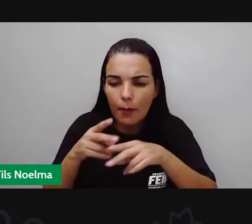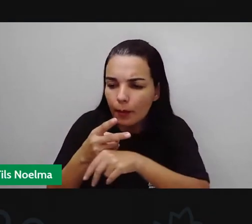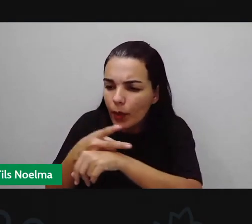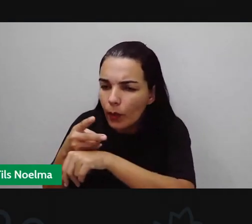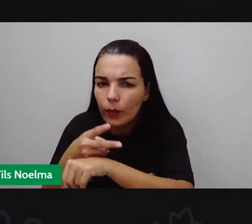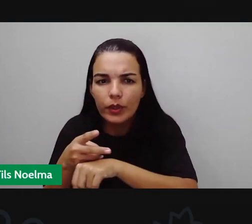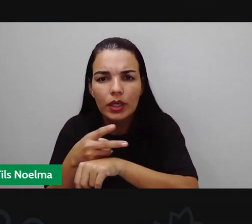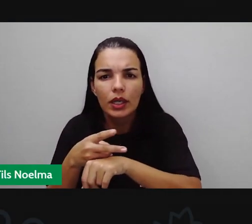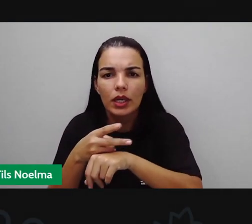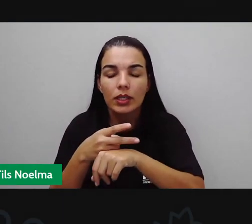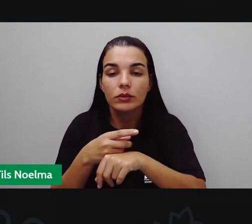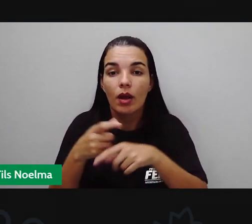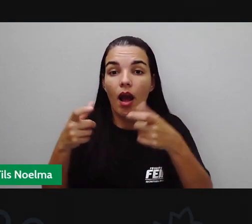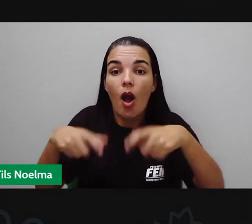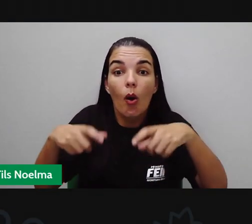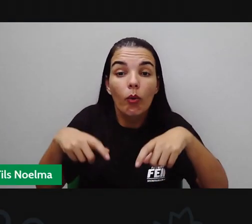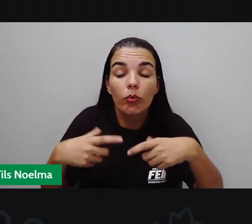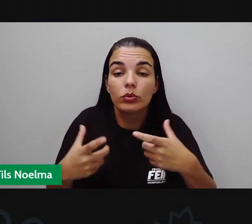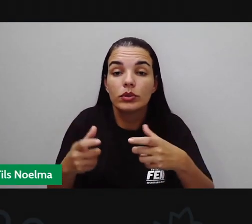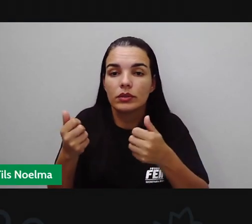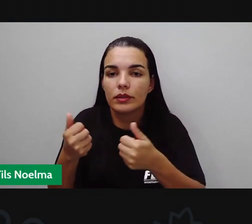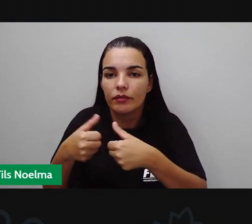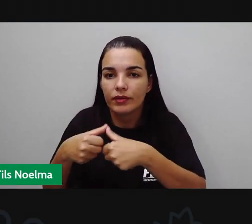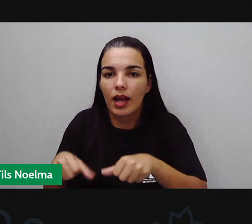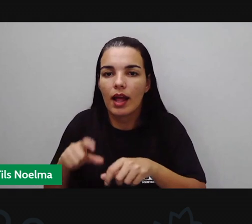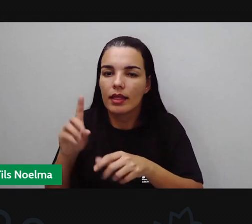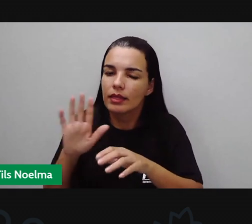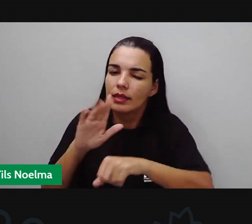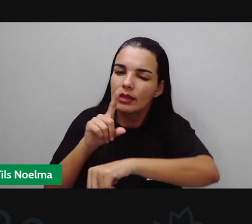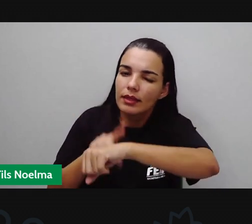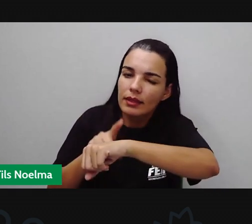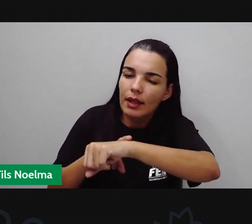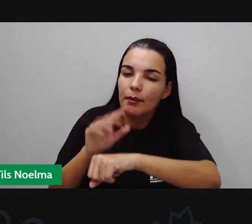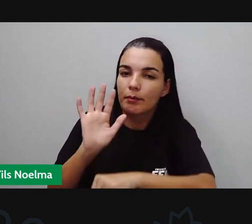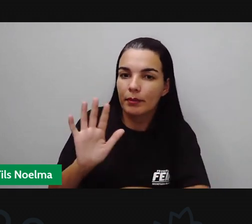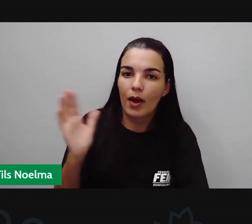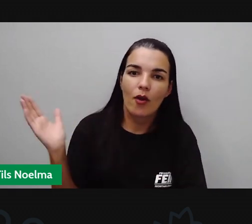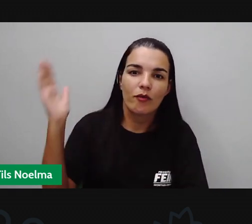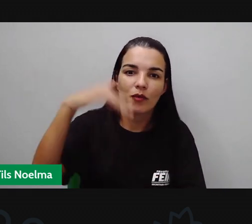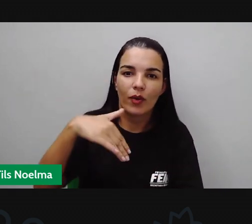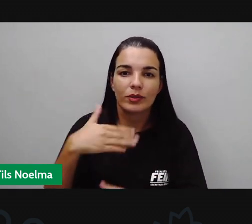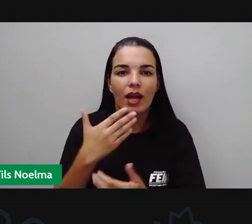as caixinhas, arrumando essas caixinhas. E daqui a pouquinho a Pro volta com